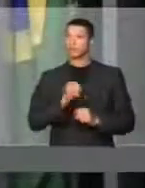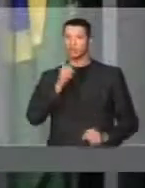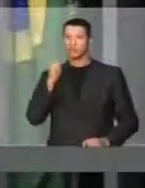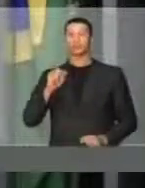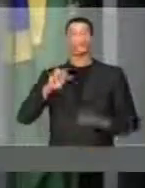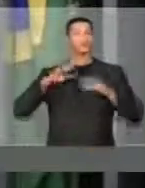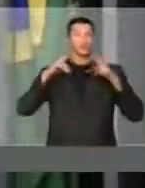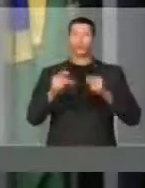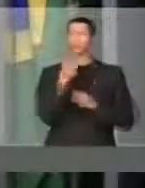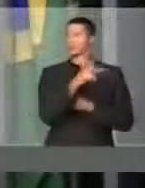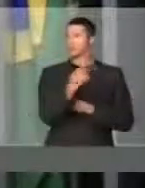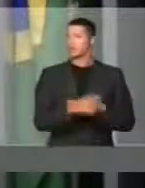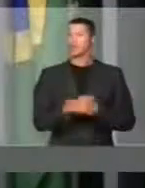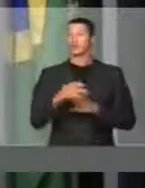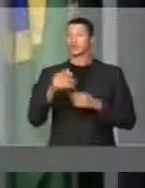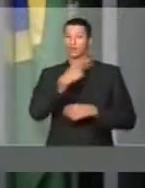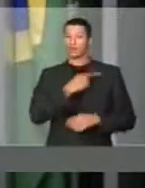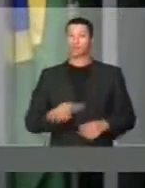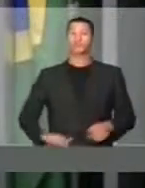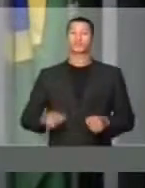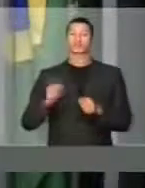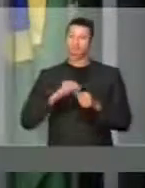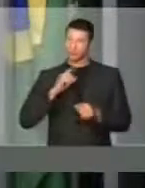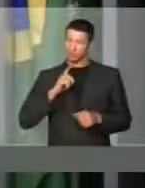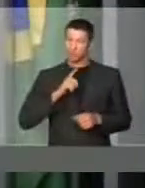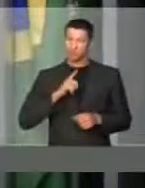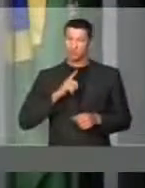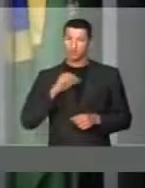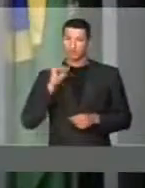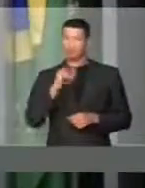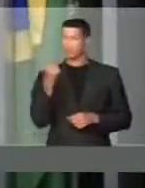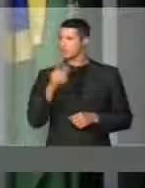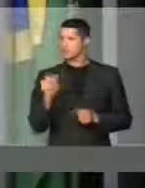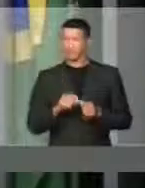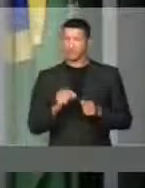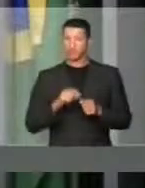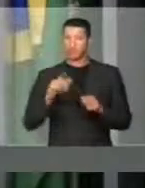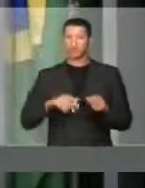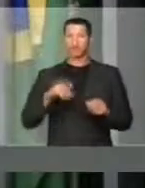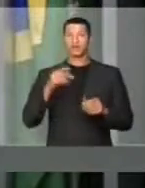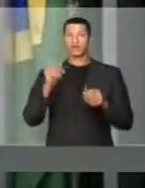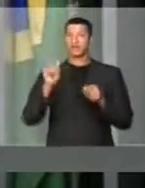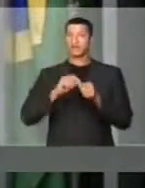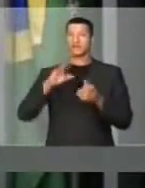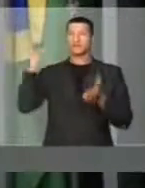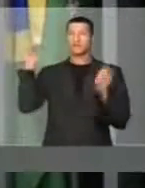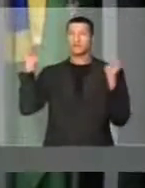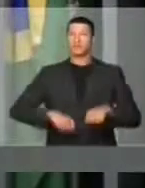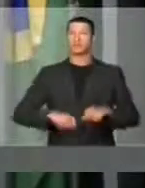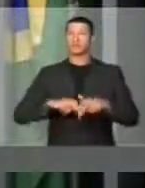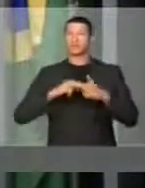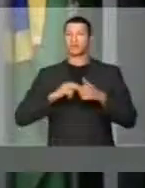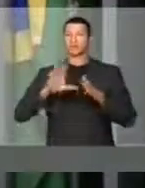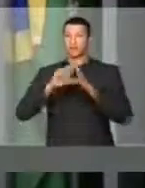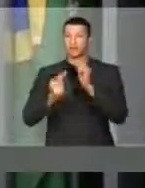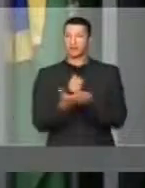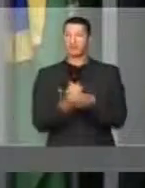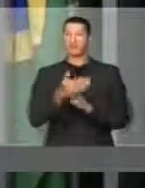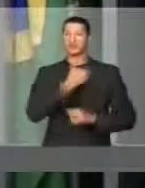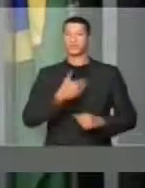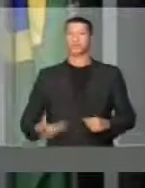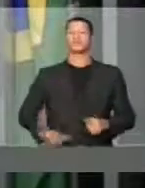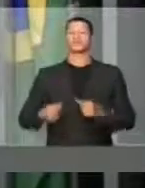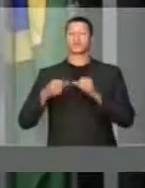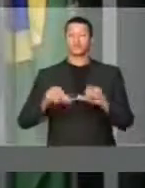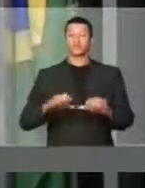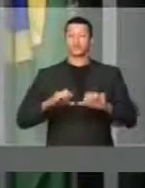extraordinário, todas elas a presidente teve. Se não fez, é por incompetência, pela corrupção que o seu governo